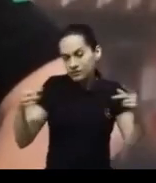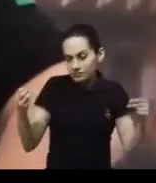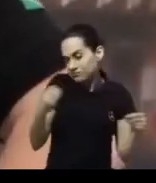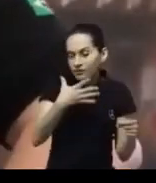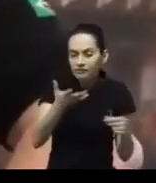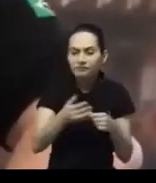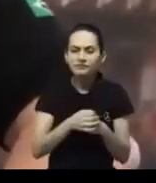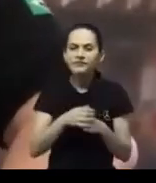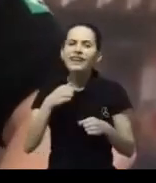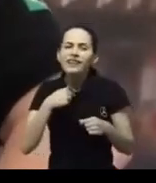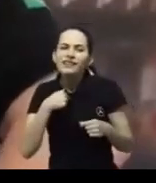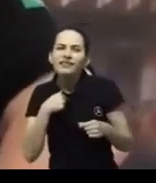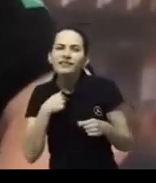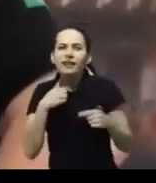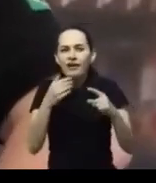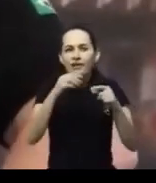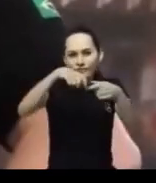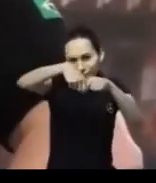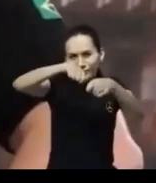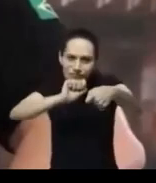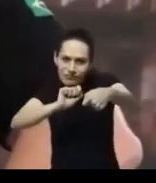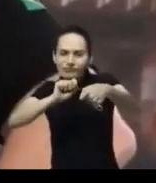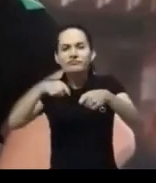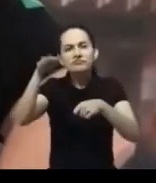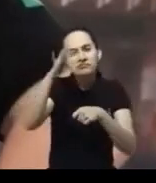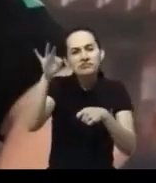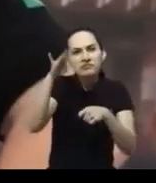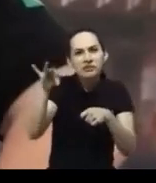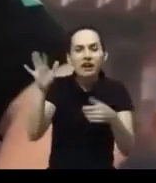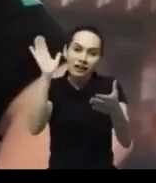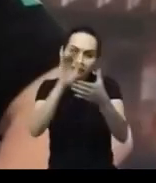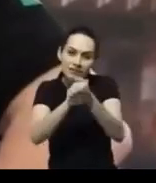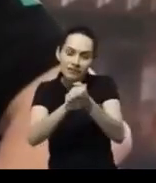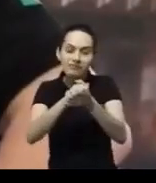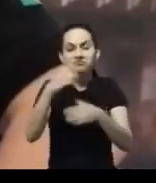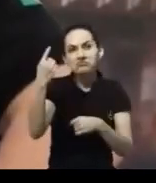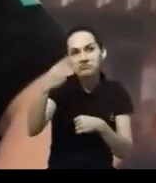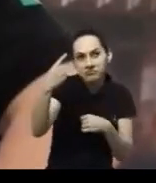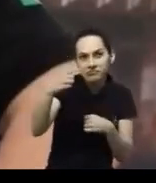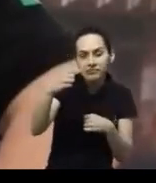formar, eu também me casei, veio meu primeiro filho, né? E